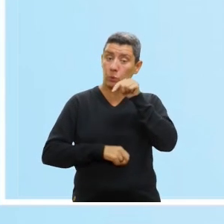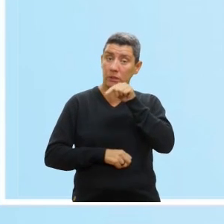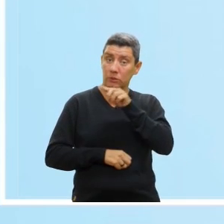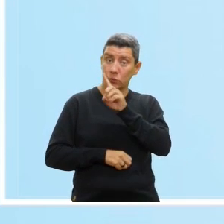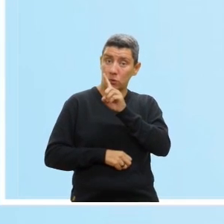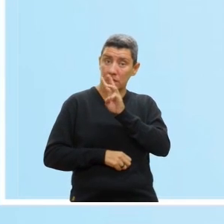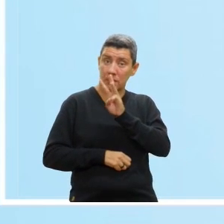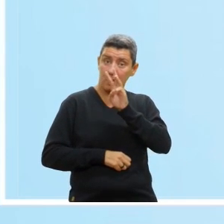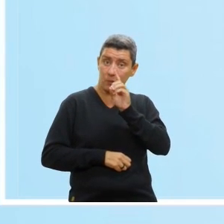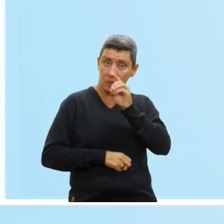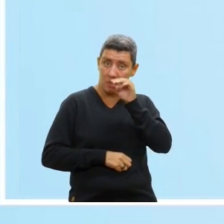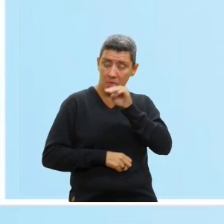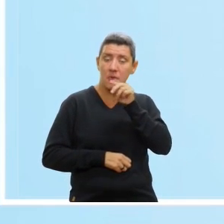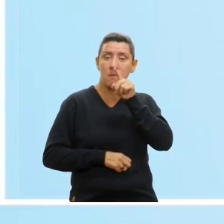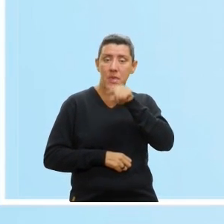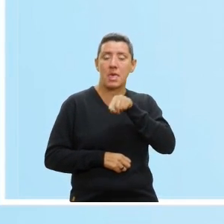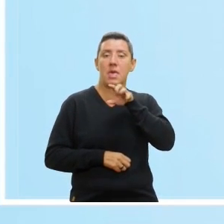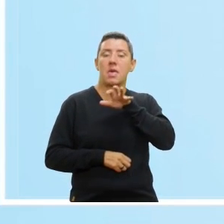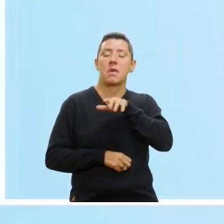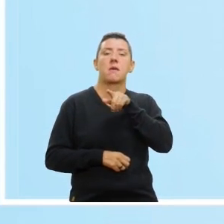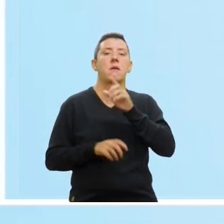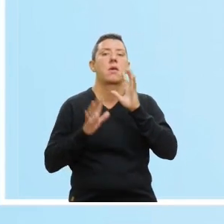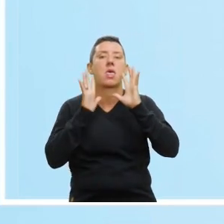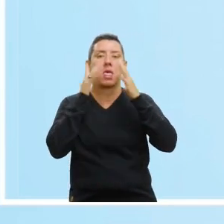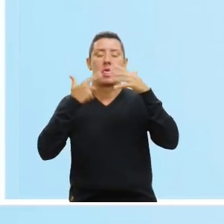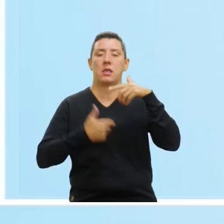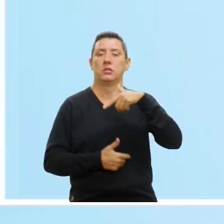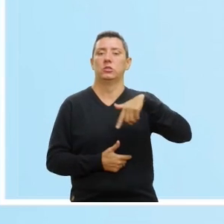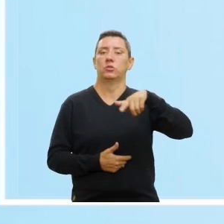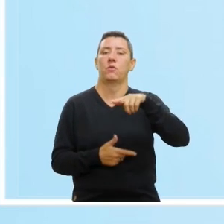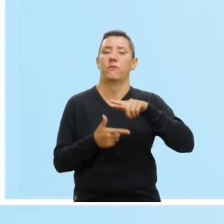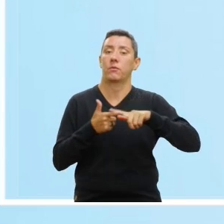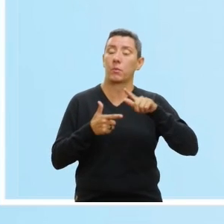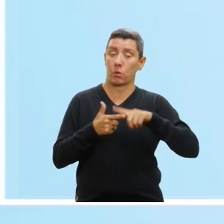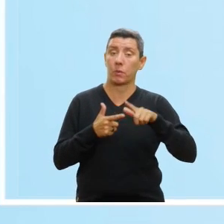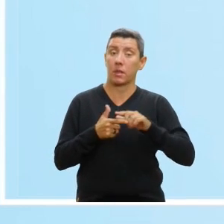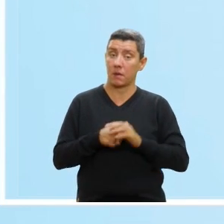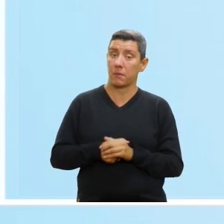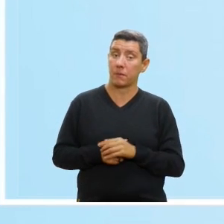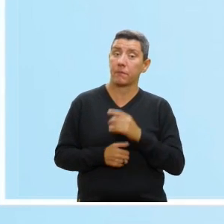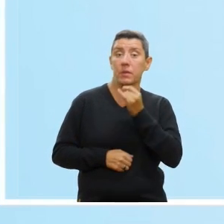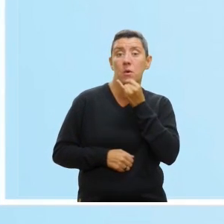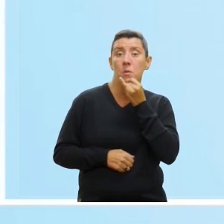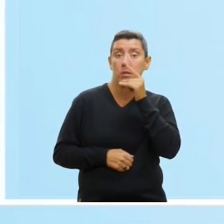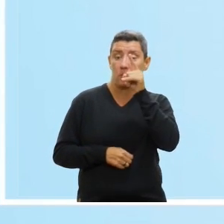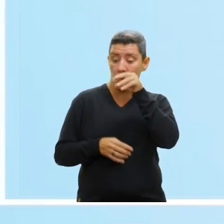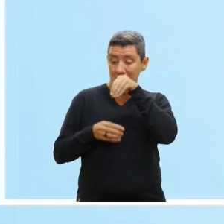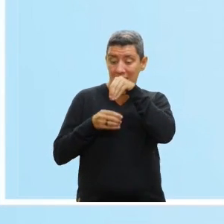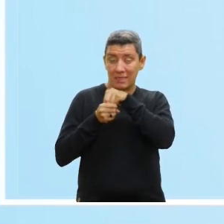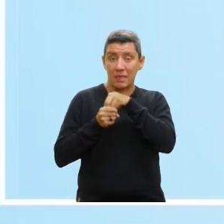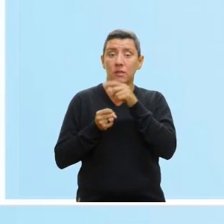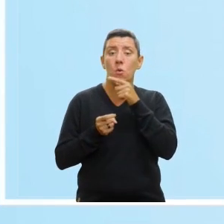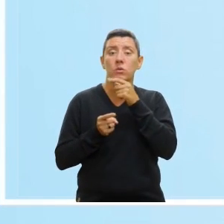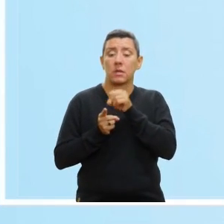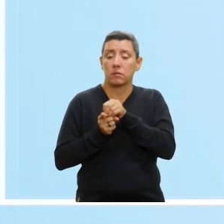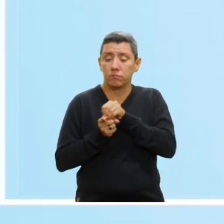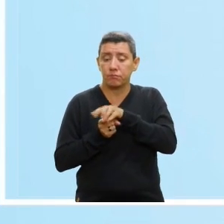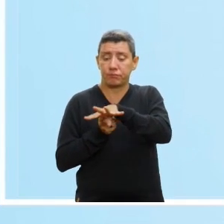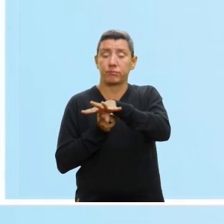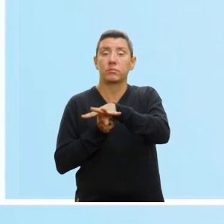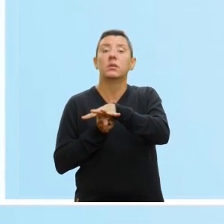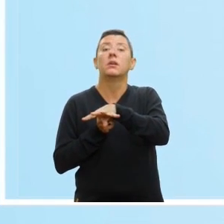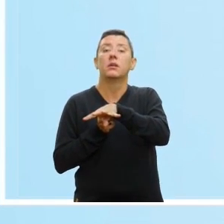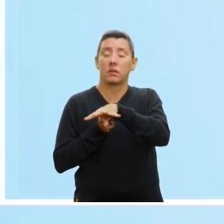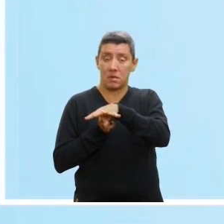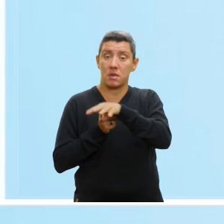DWDM, ele simplesmente multiplica a transmissão de dados dentro de uma fibra. Então, além de multiplicar e poder,